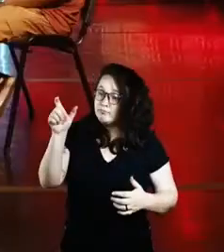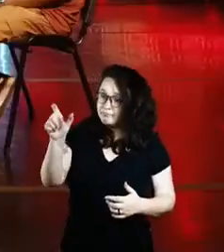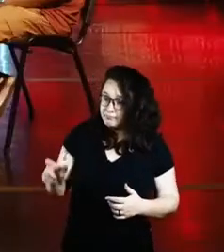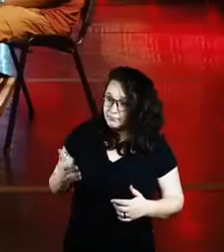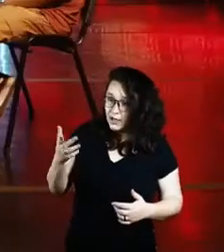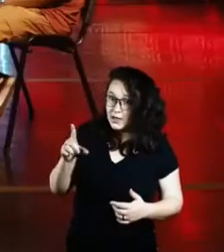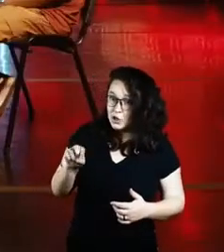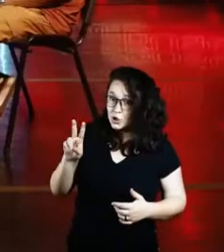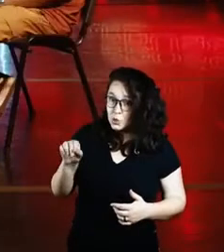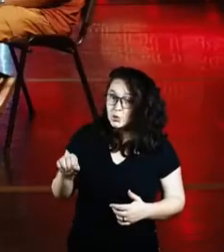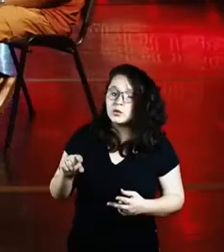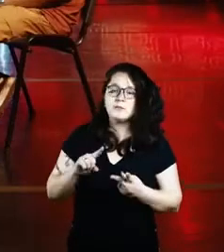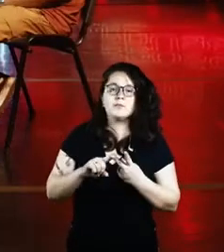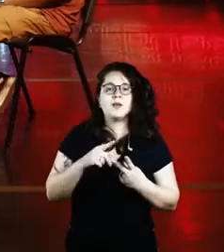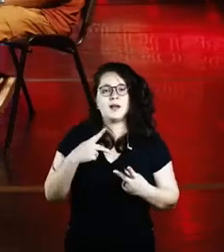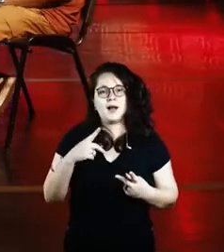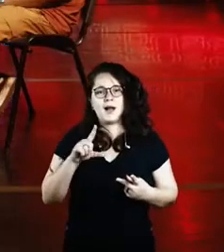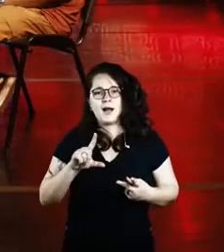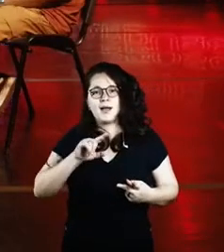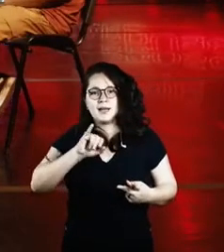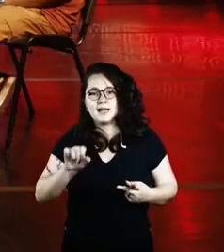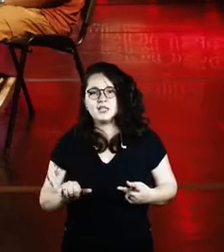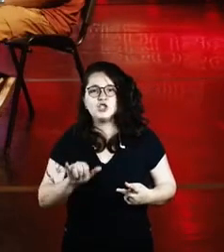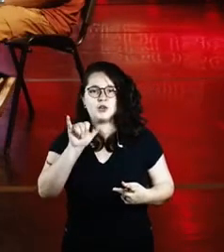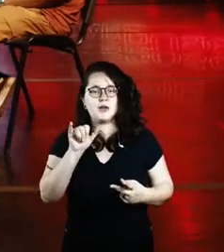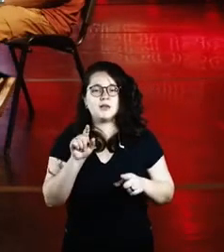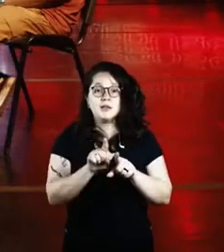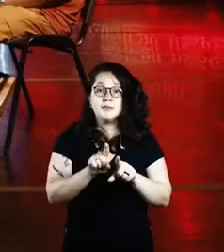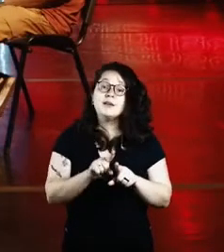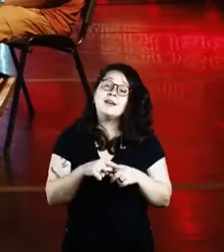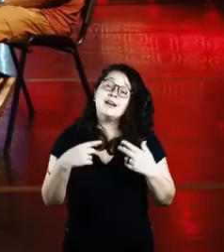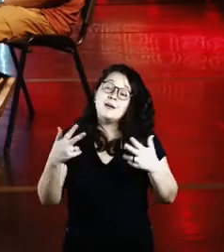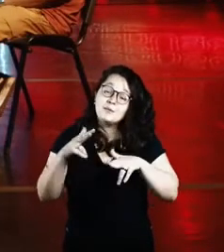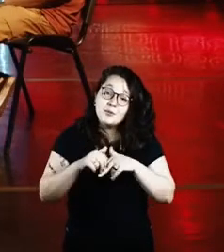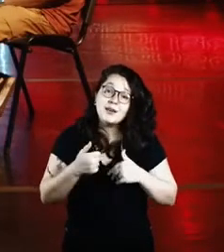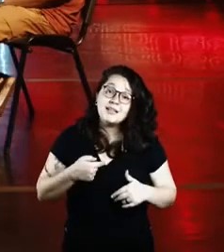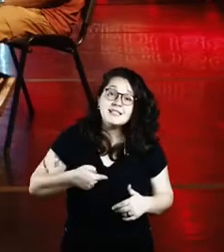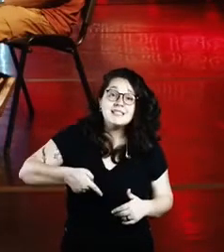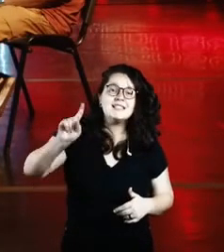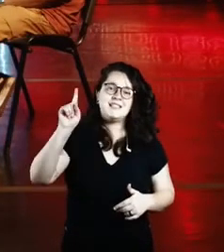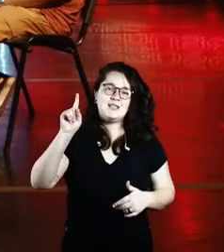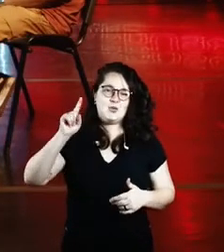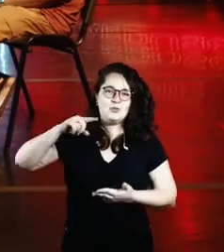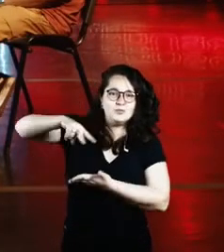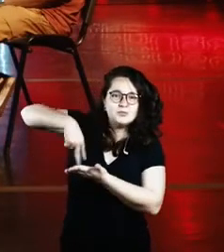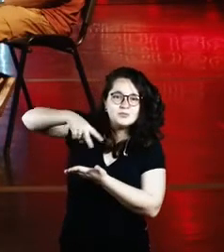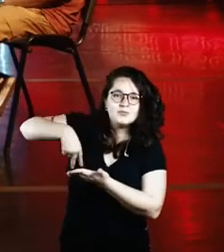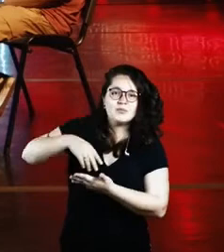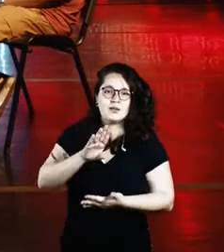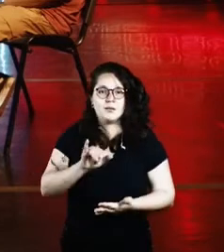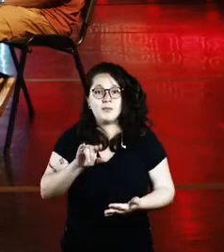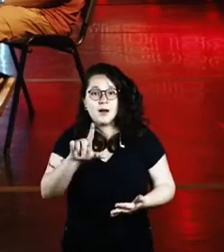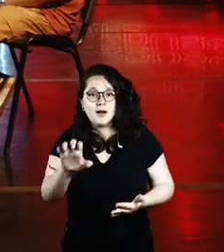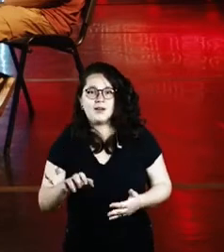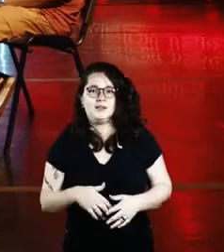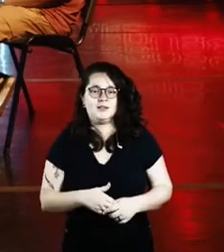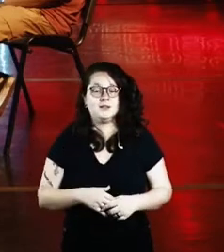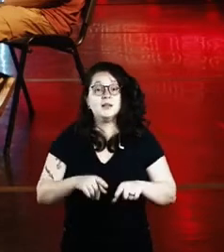O KLJ, mano, região abissal. É que eles iam no baile, né, cara? Região abissal, era foda.